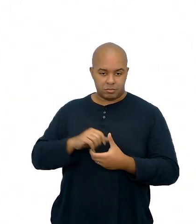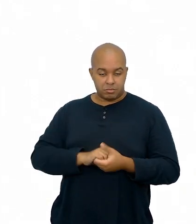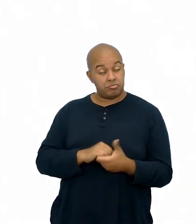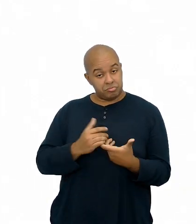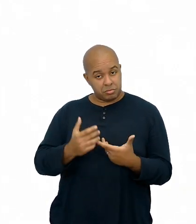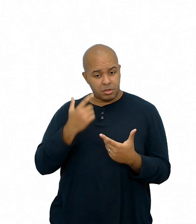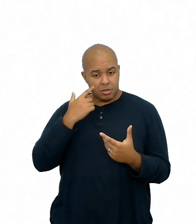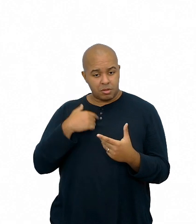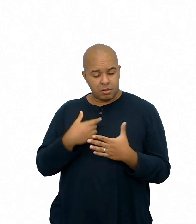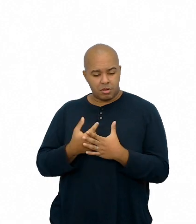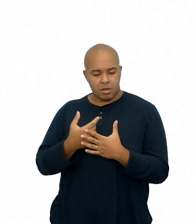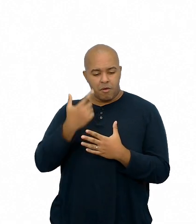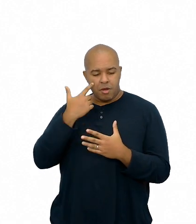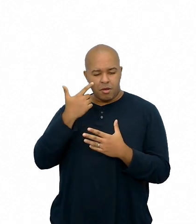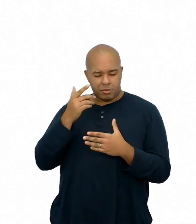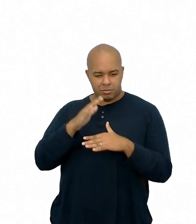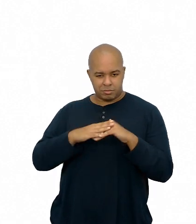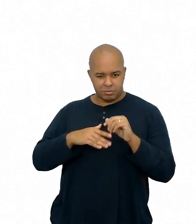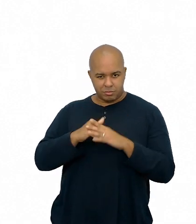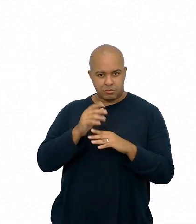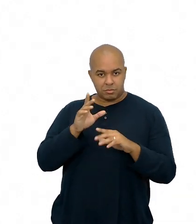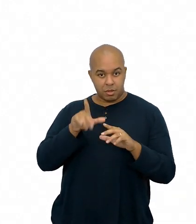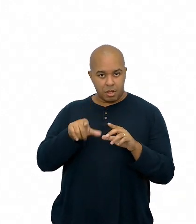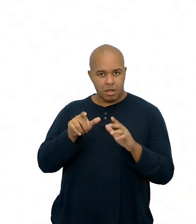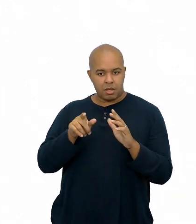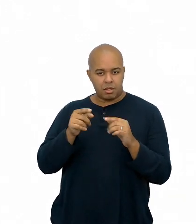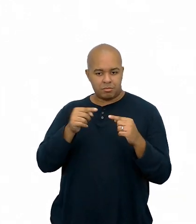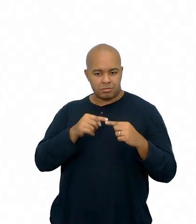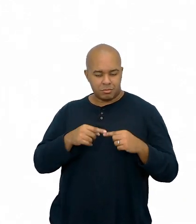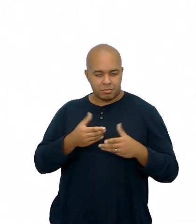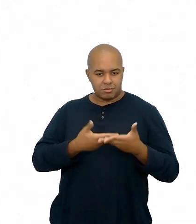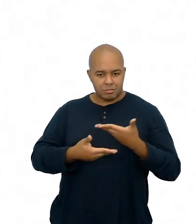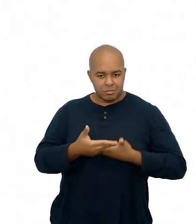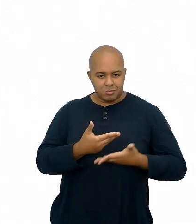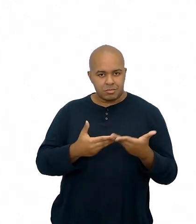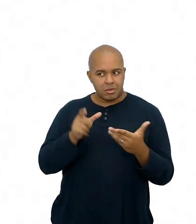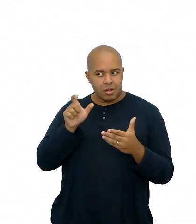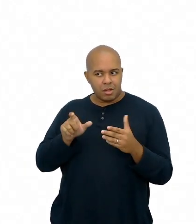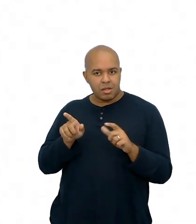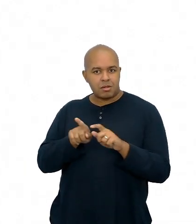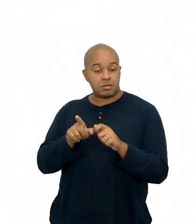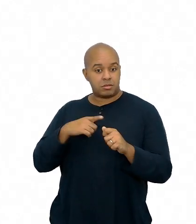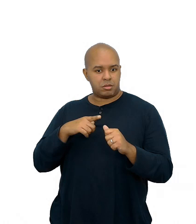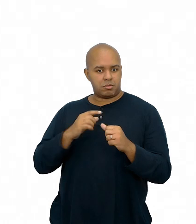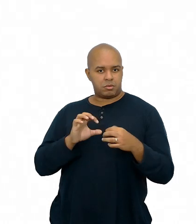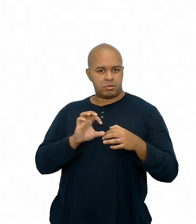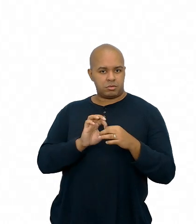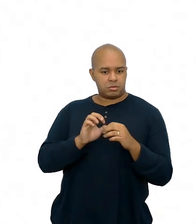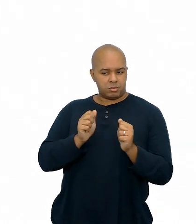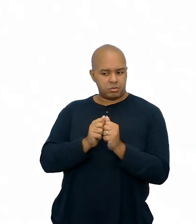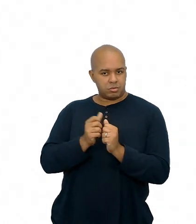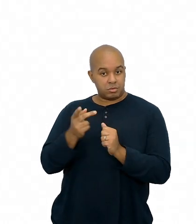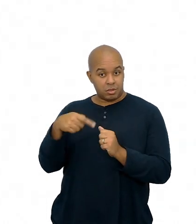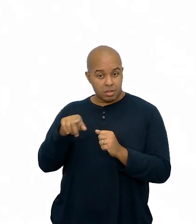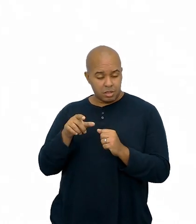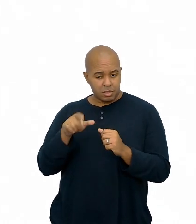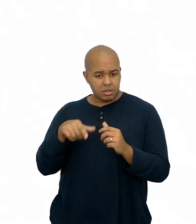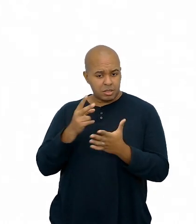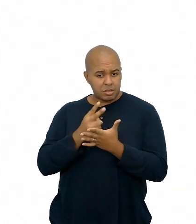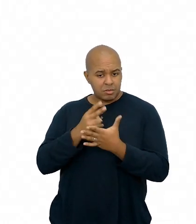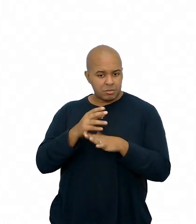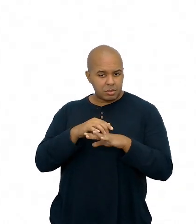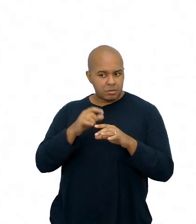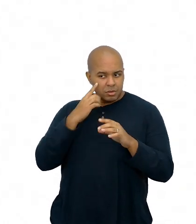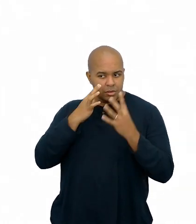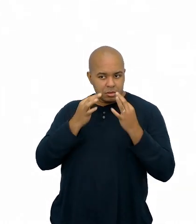Então, né, vejam que as habilidades, elas se interrelacionam, né, existe uma conexão entre elas. A gente está sempre chamando a